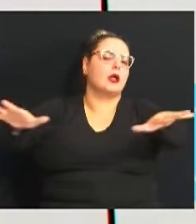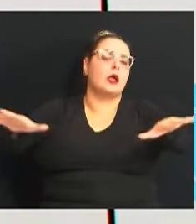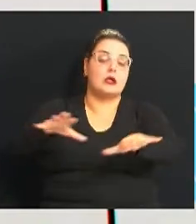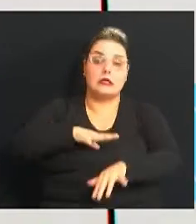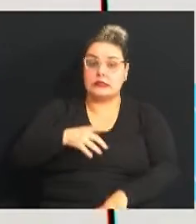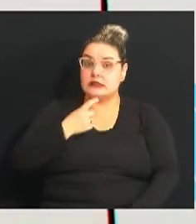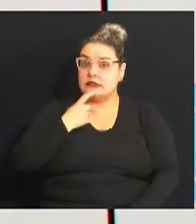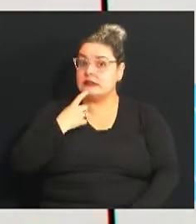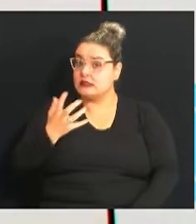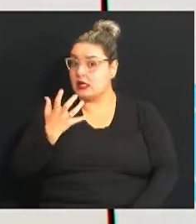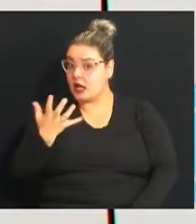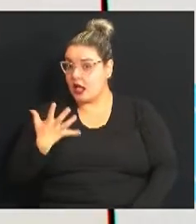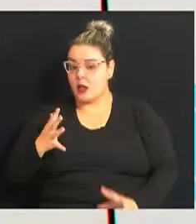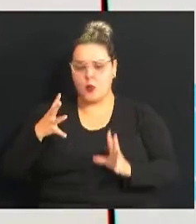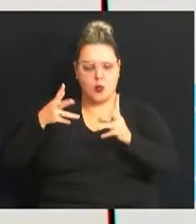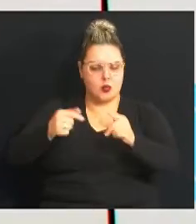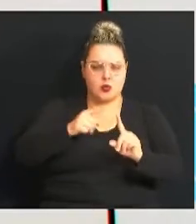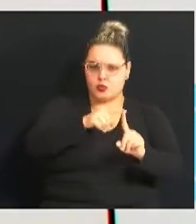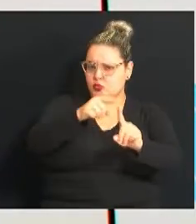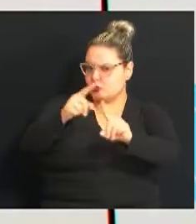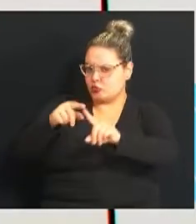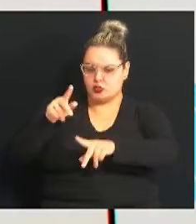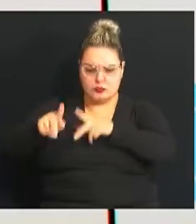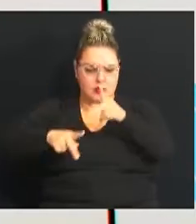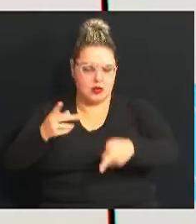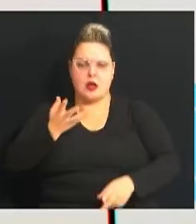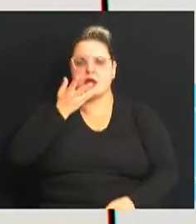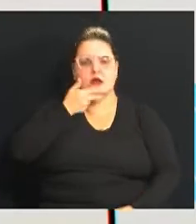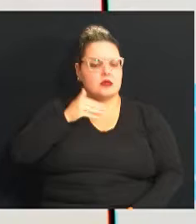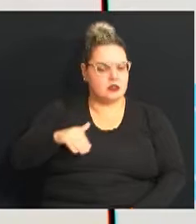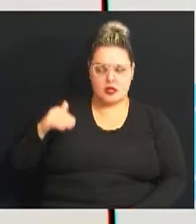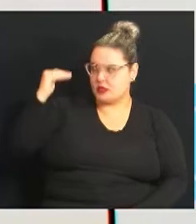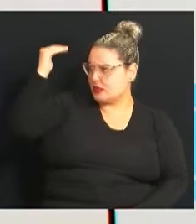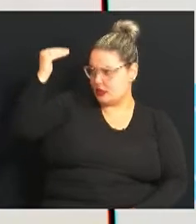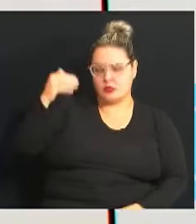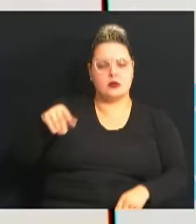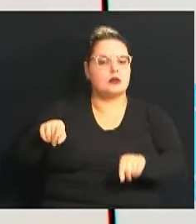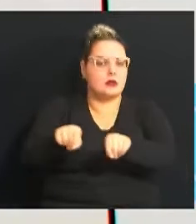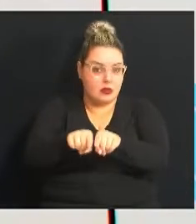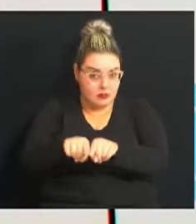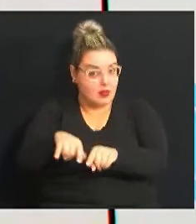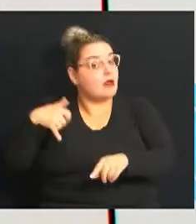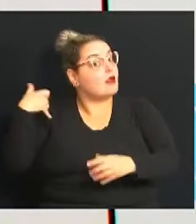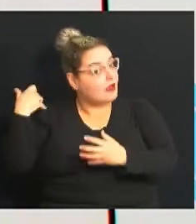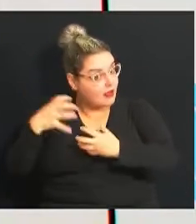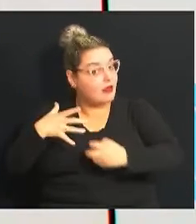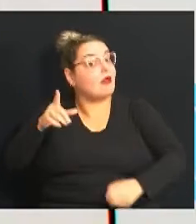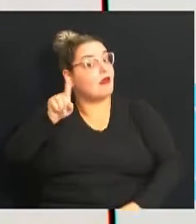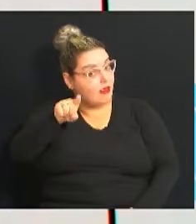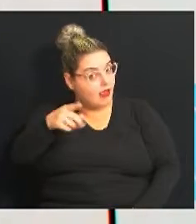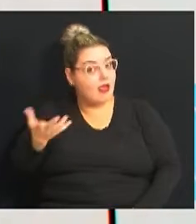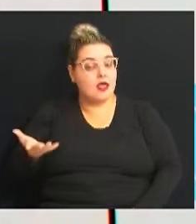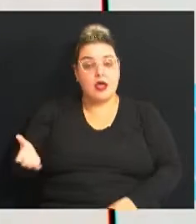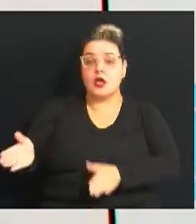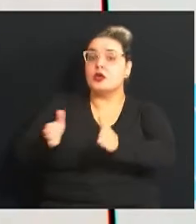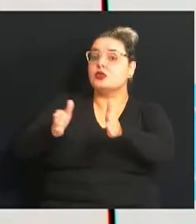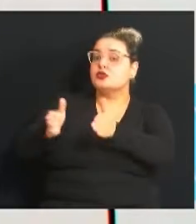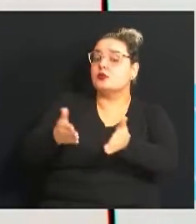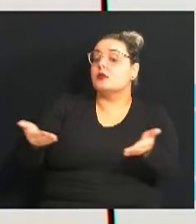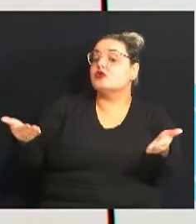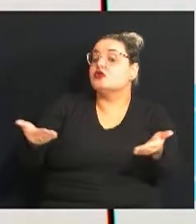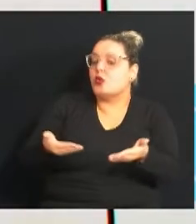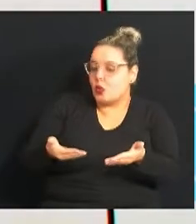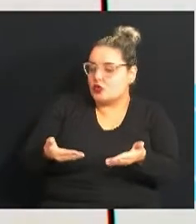pretende pegar todos os tipos de população, seja criança, adulto, e tem também atividade para idoso também. E no momento de hoje, né, que